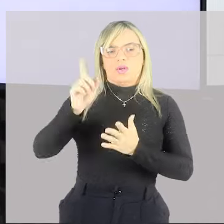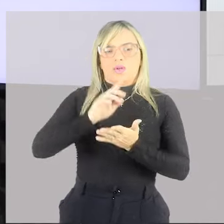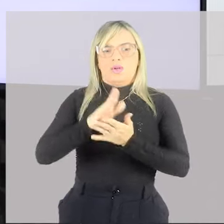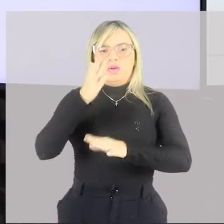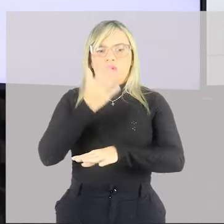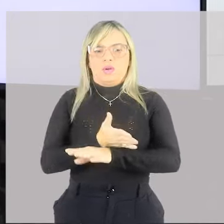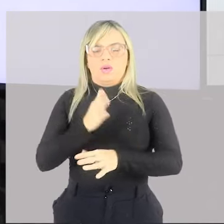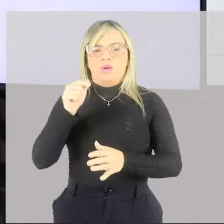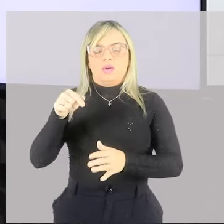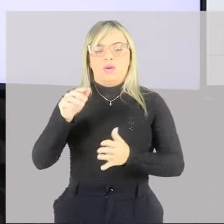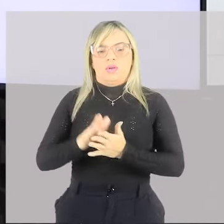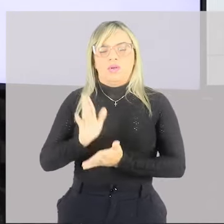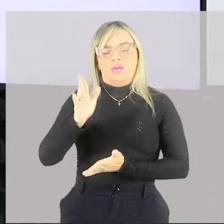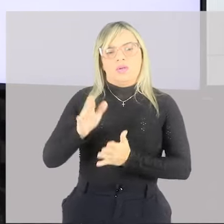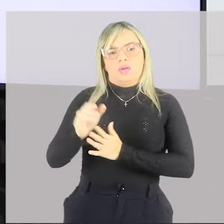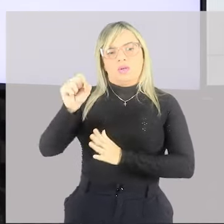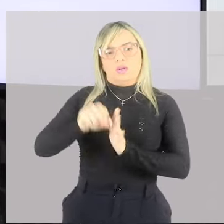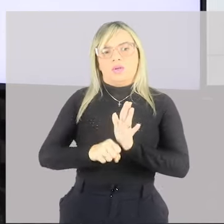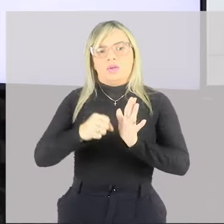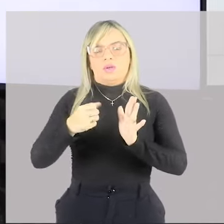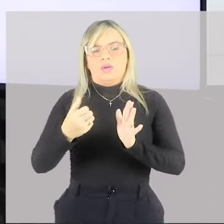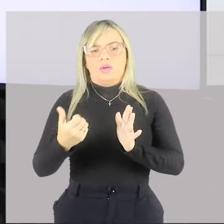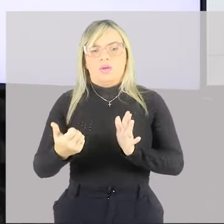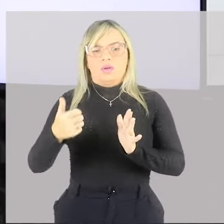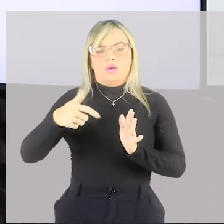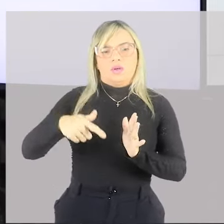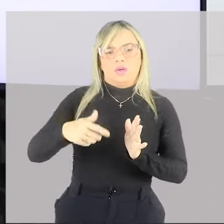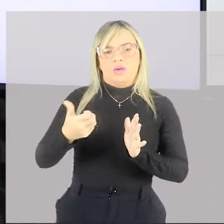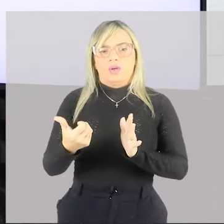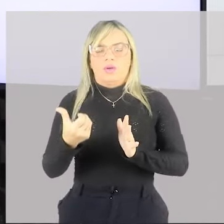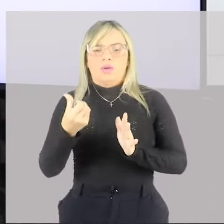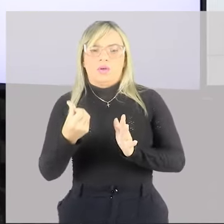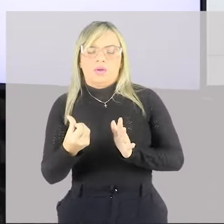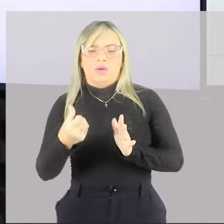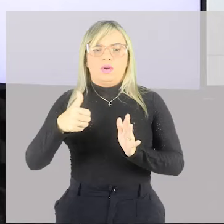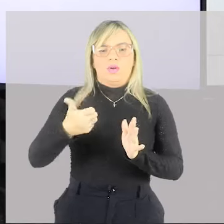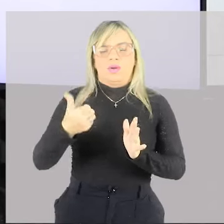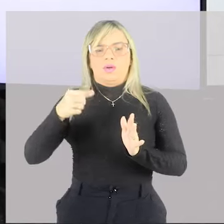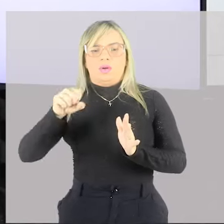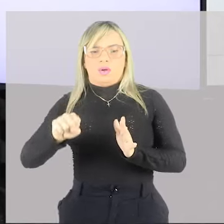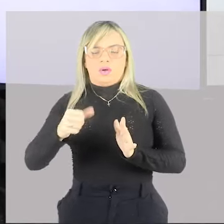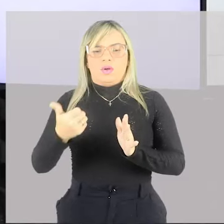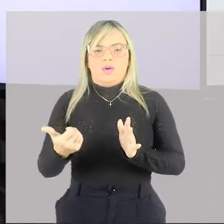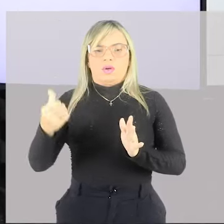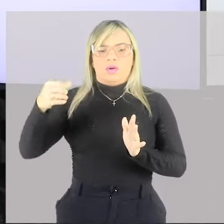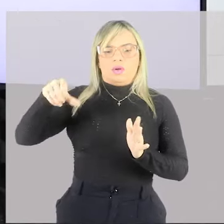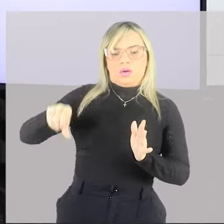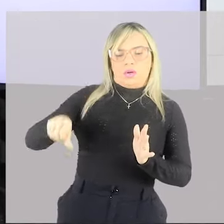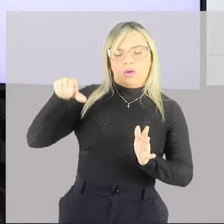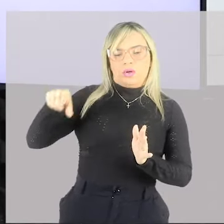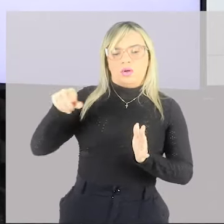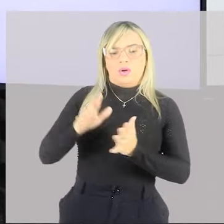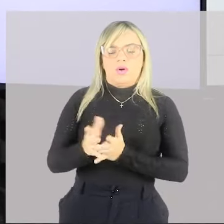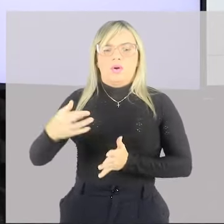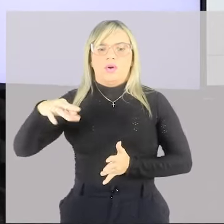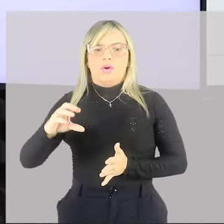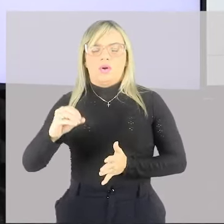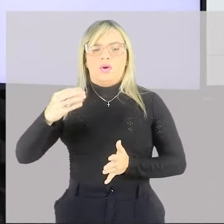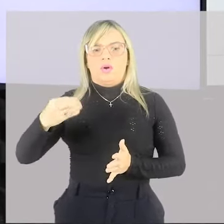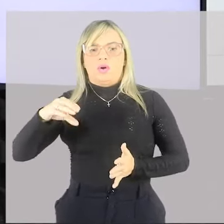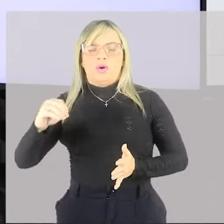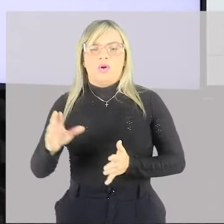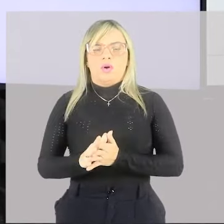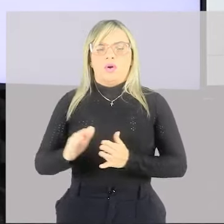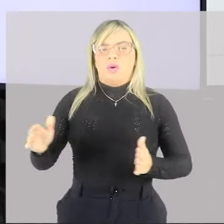do século ah 17 16 18 19 que tem características predominantemente rococó muito